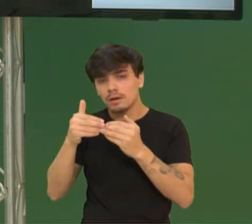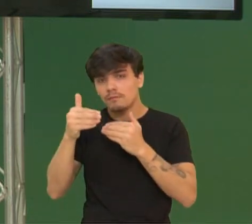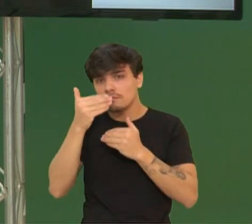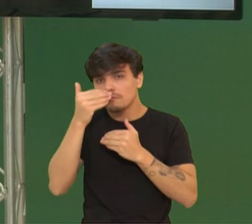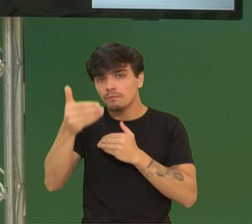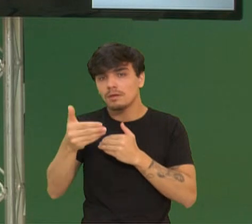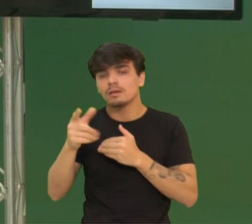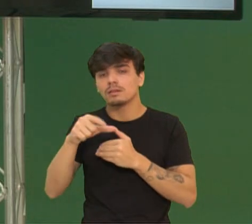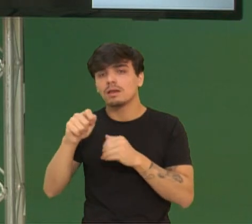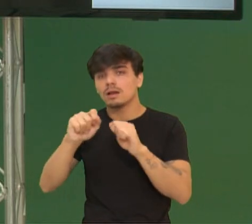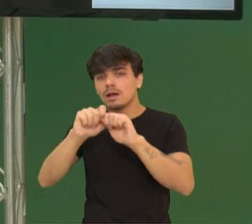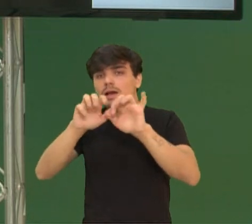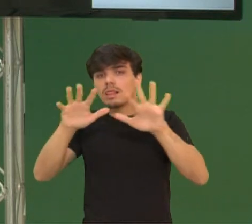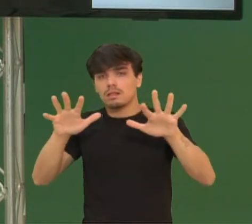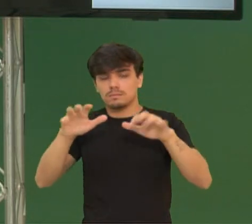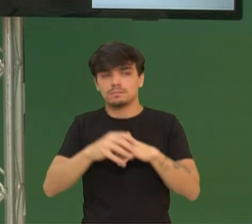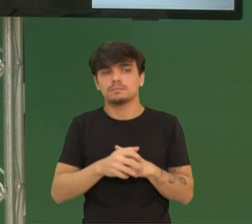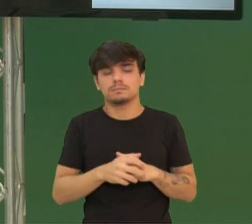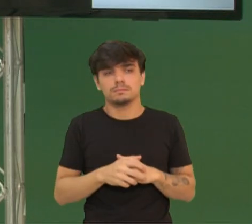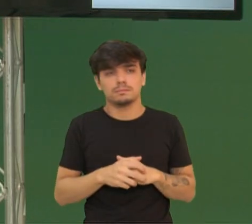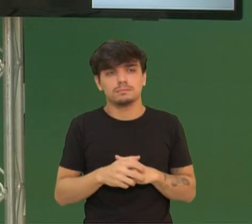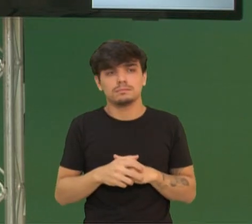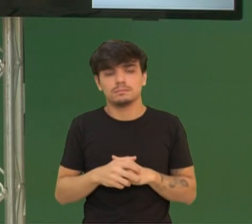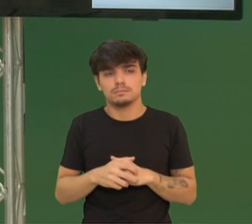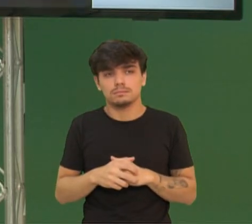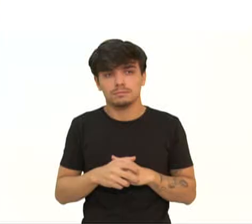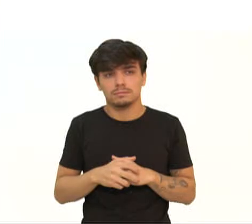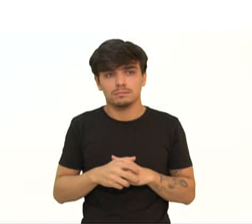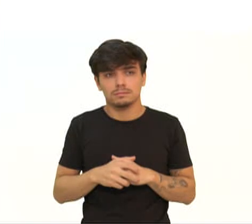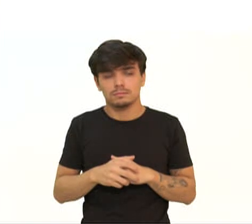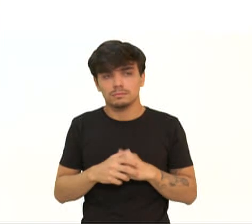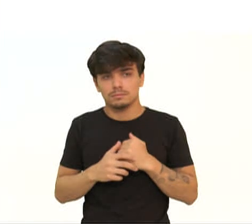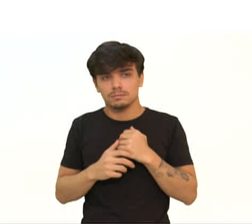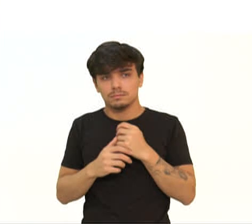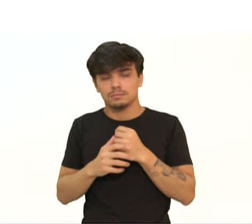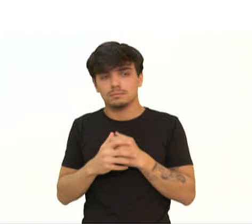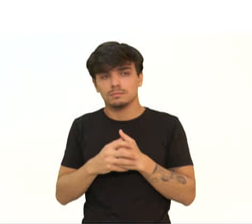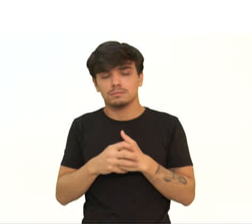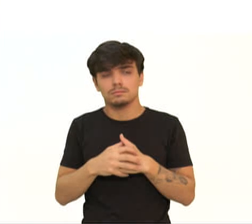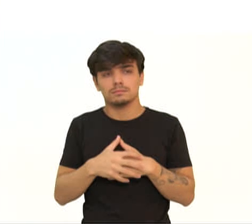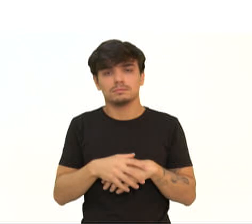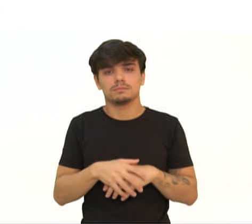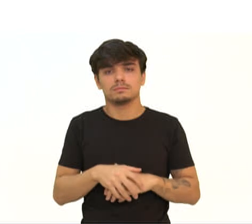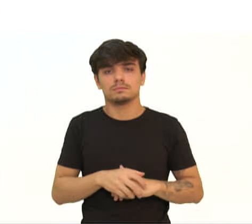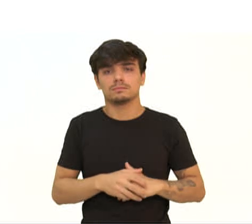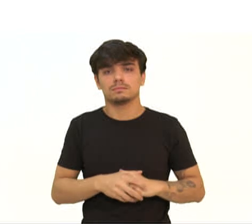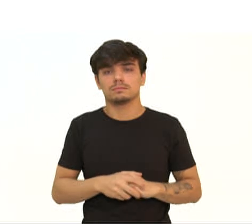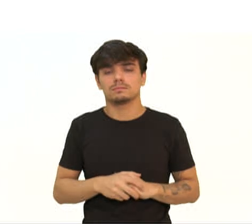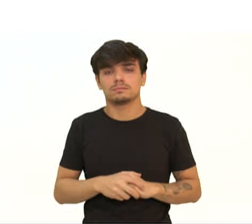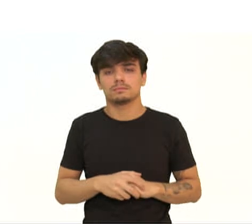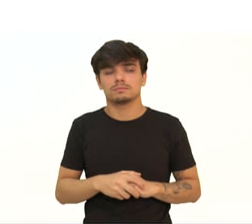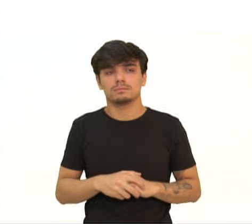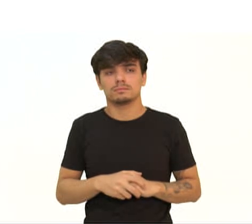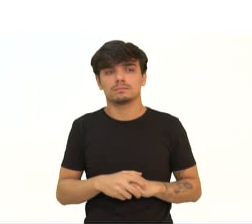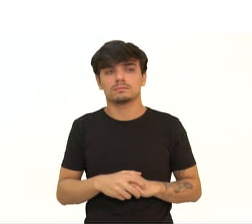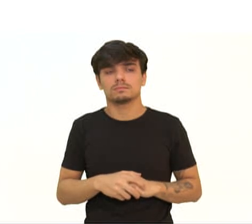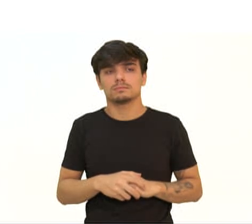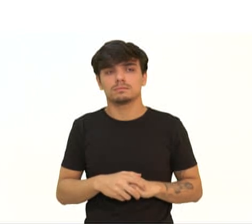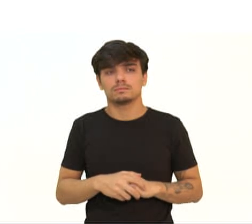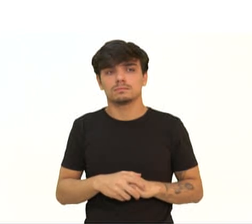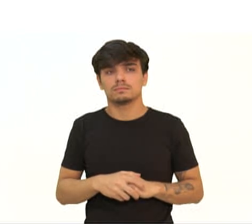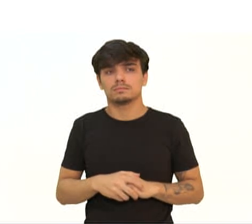futurismo, não é o mais importante, como aquele que eu mostrei anteriormente do do Boccioni, mas é uma obra bem